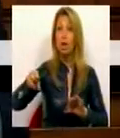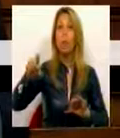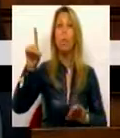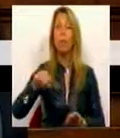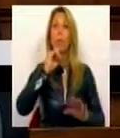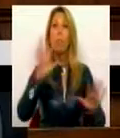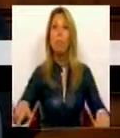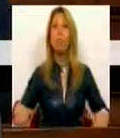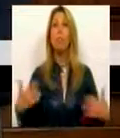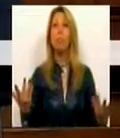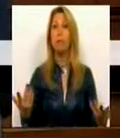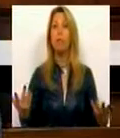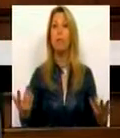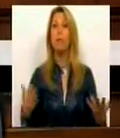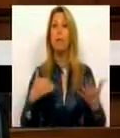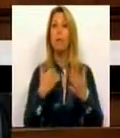possível